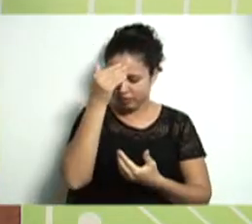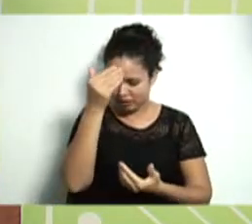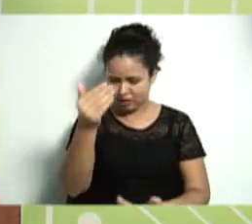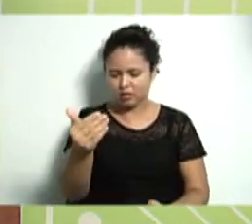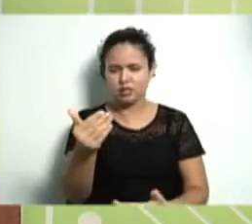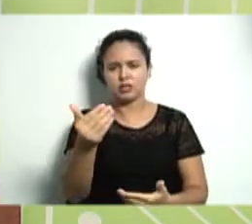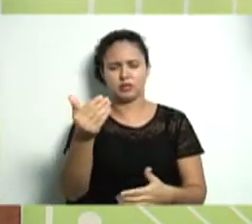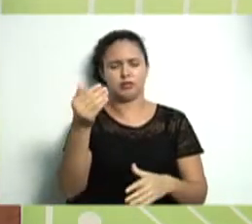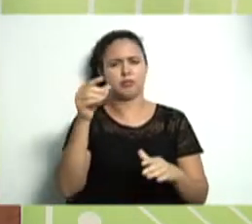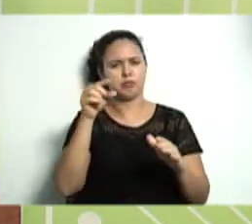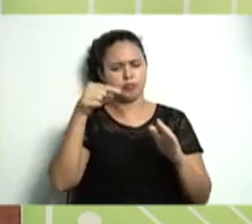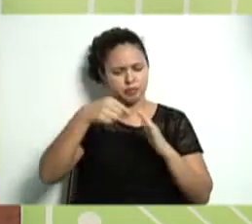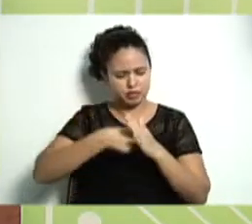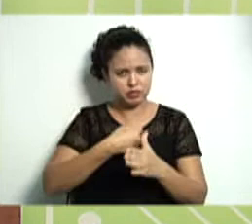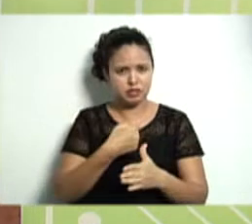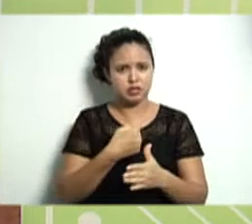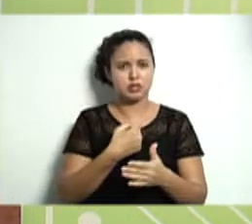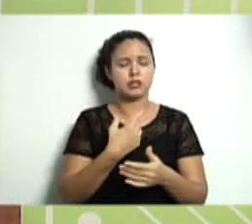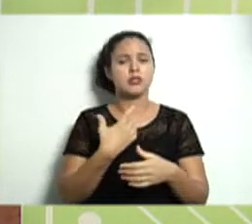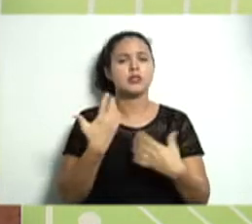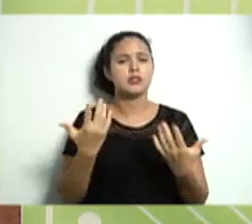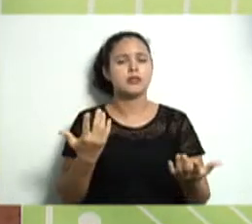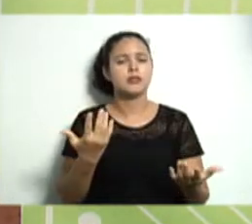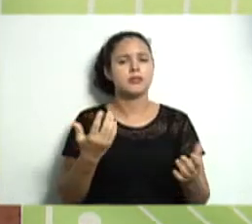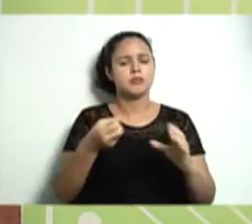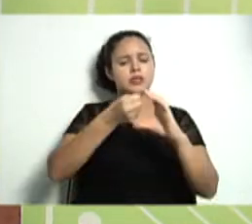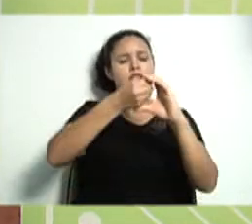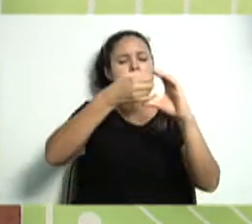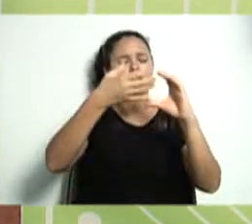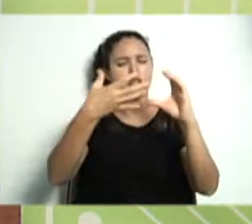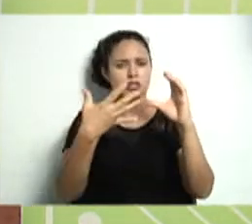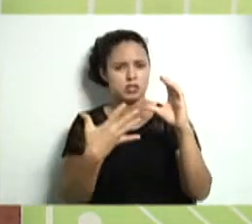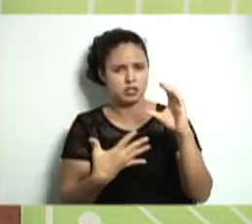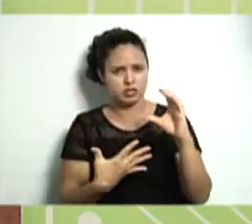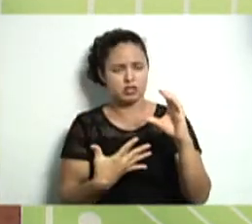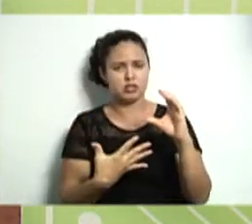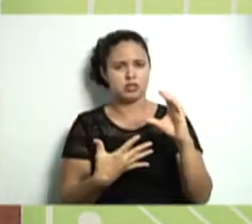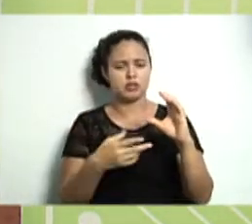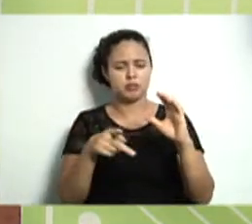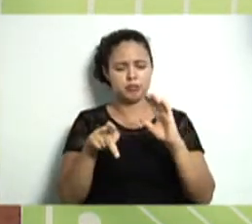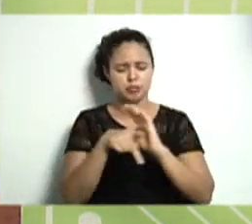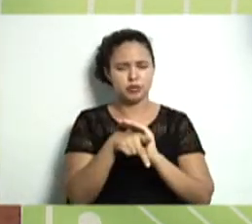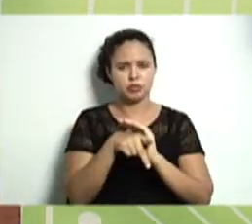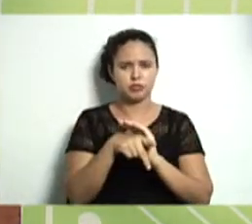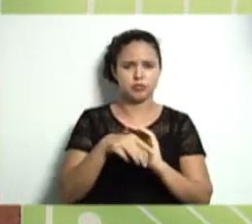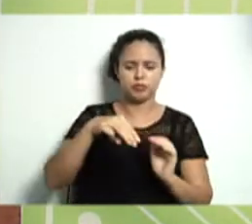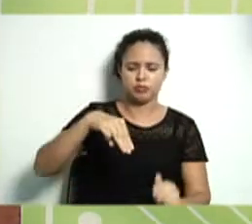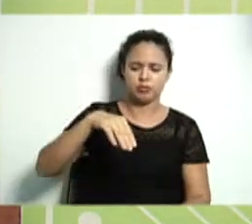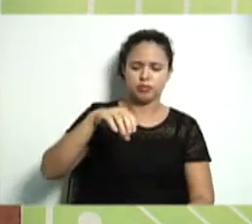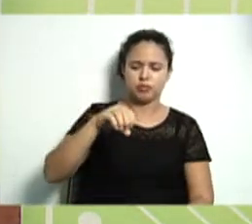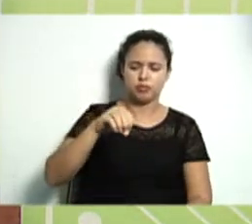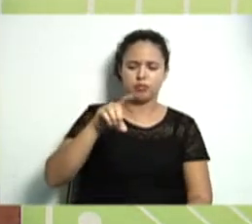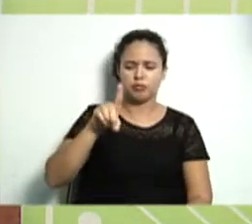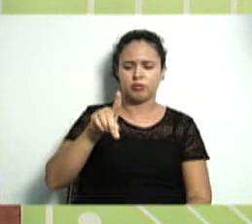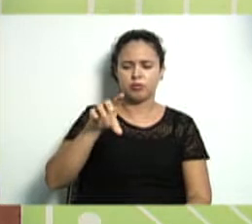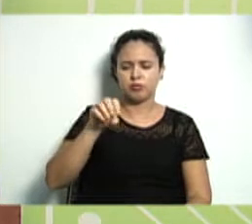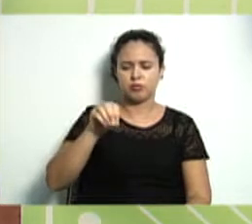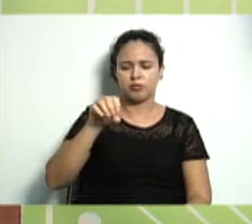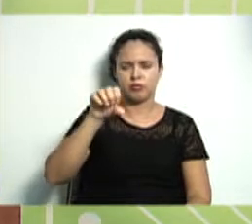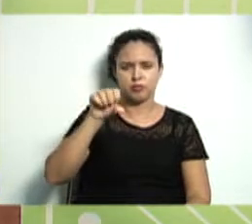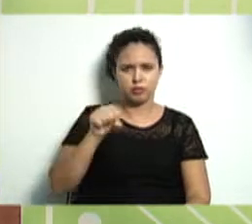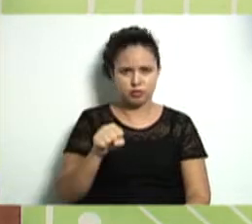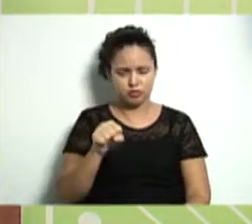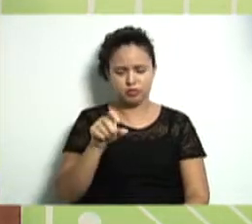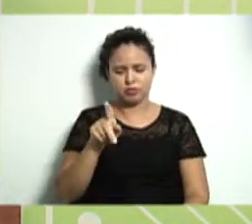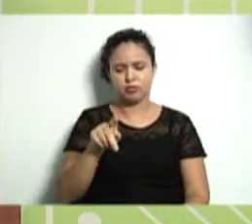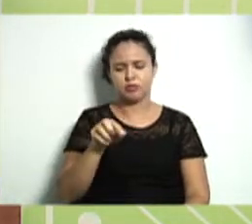pergunta. Quais são as características dos modos de produção? Por que modos de